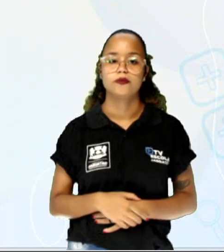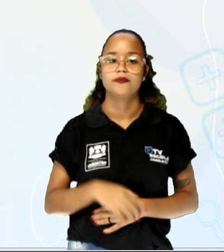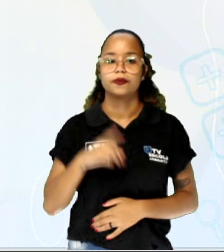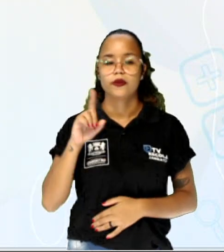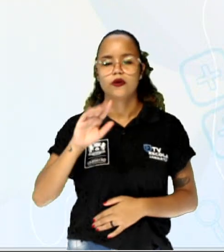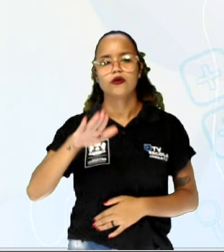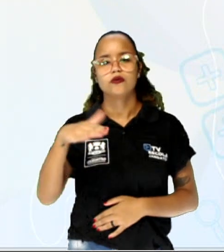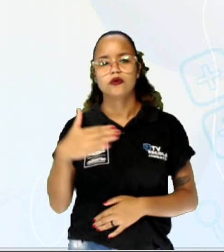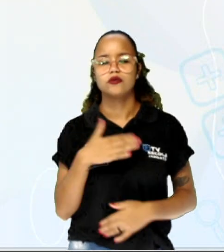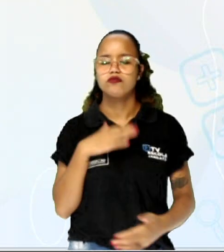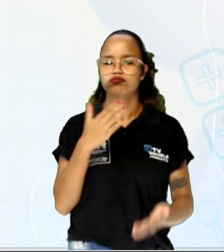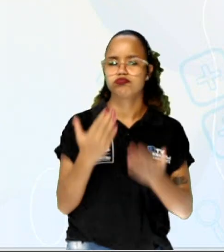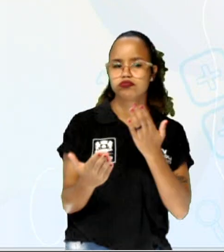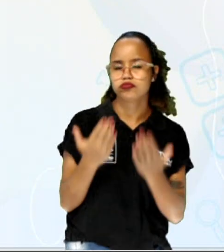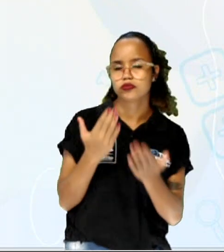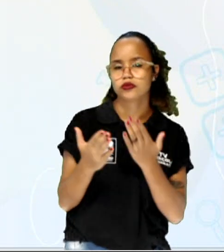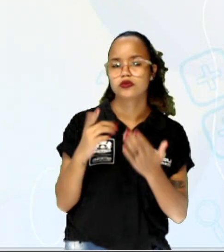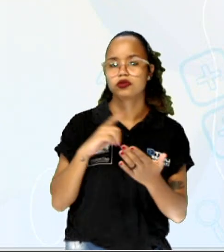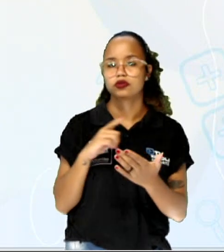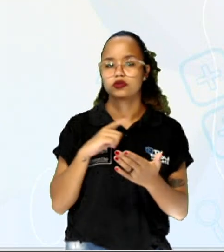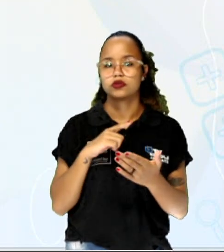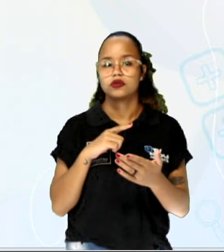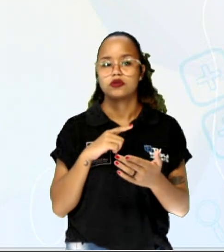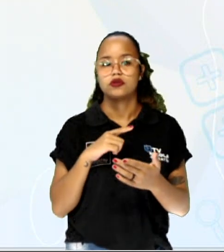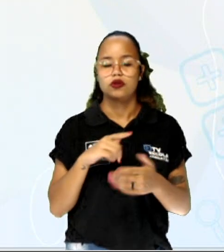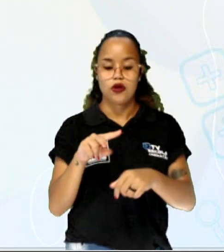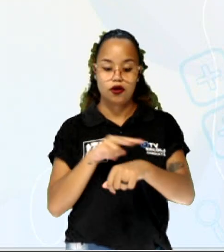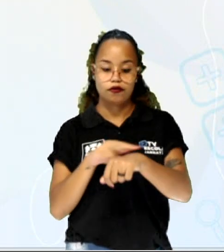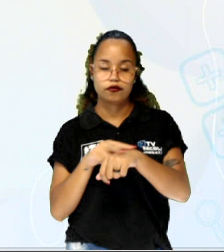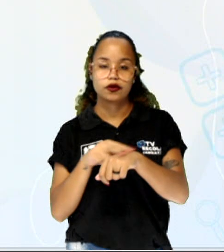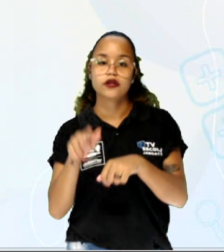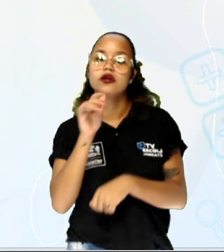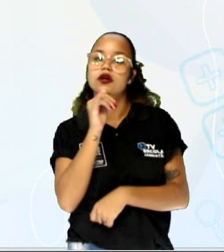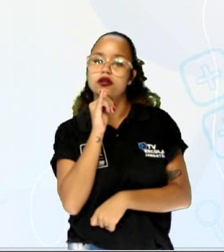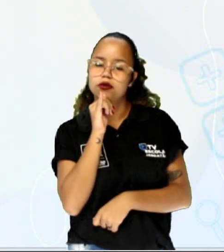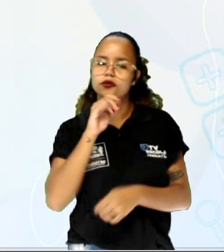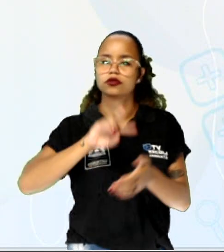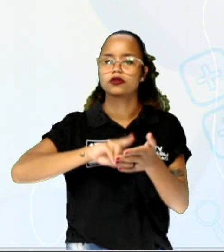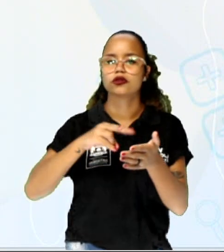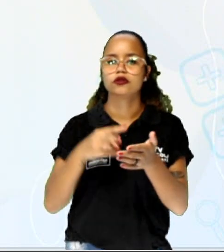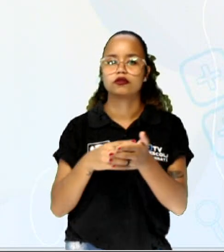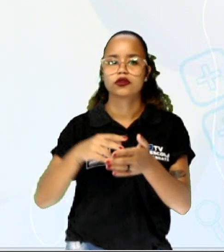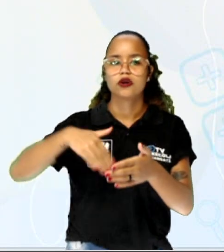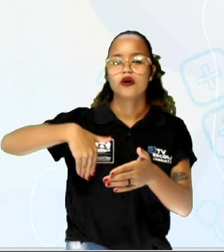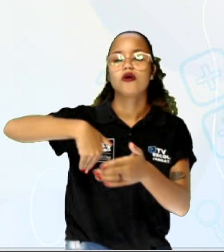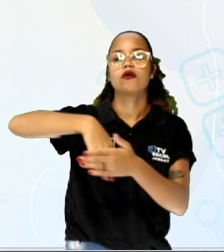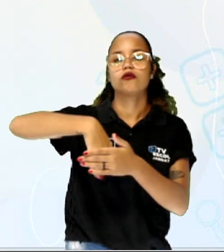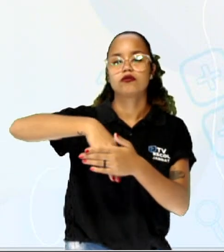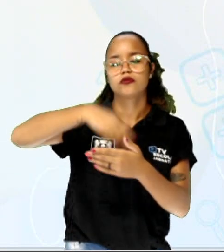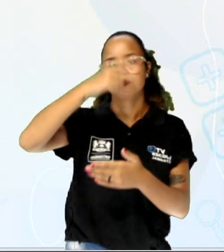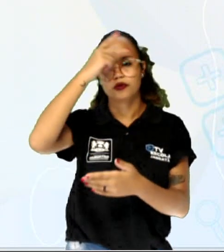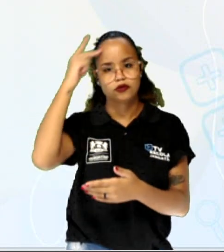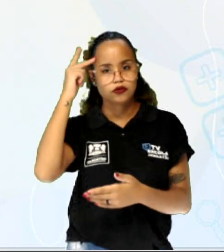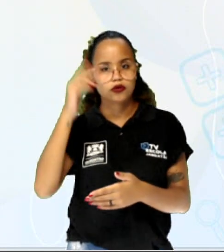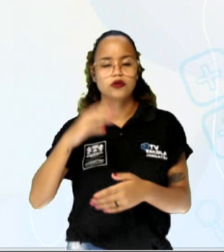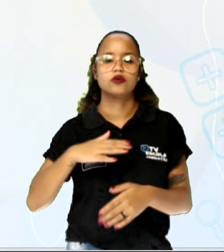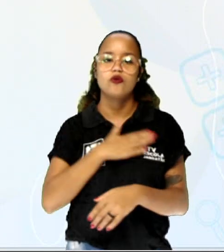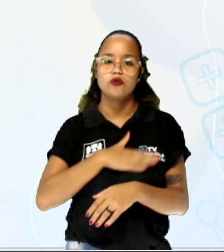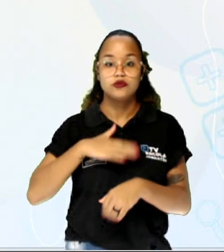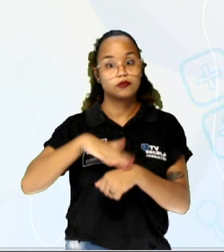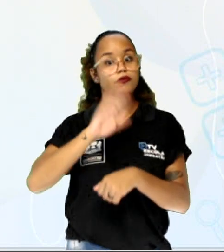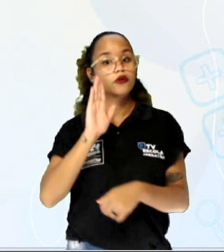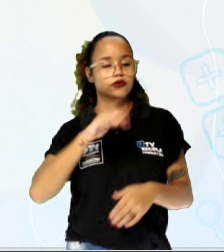quando você compara lá o que está no gráfico, né? Por exemplo, a parte verde referente a futebol, ou seja, são as pessoas que disseram que preferia